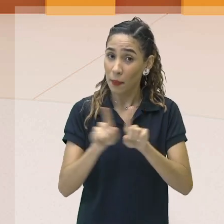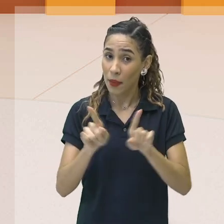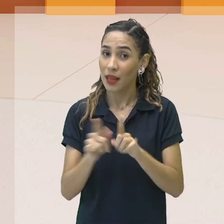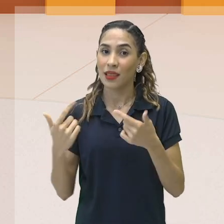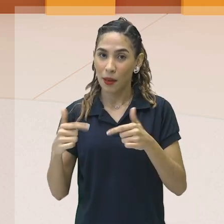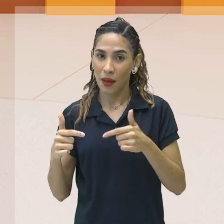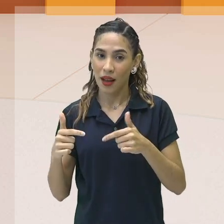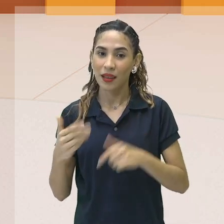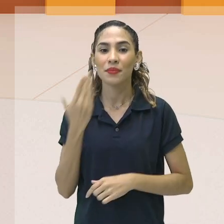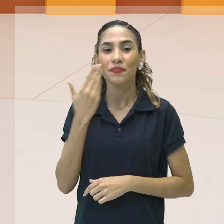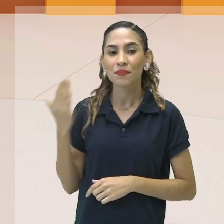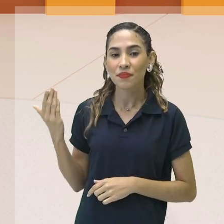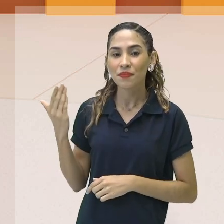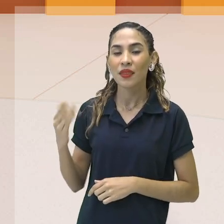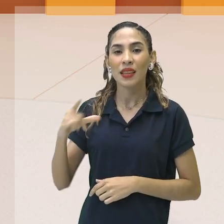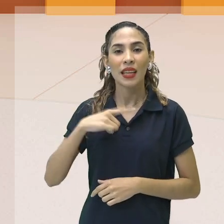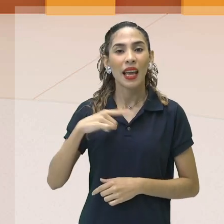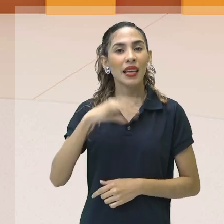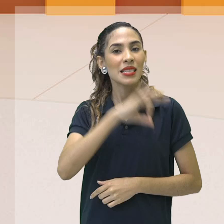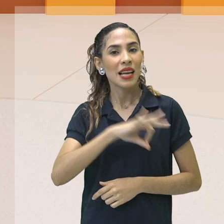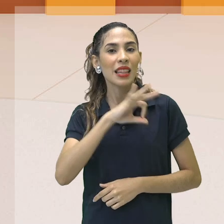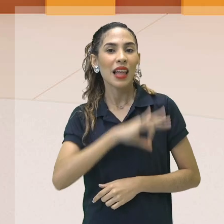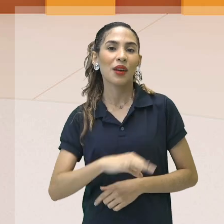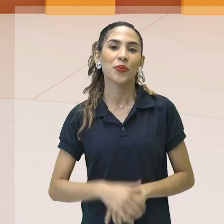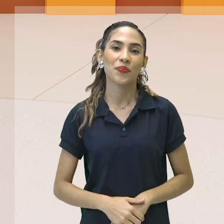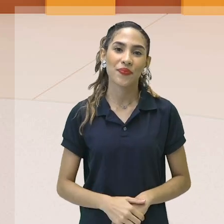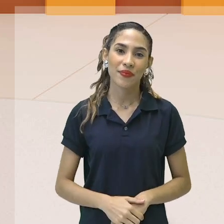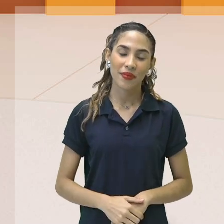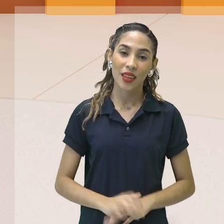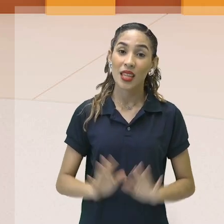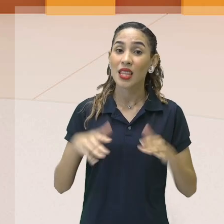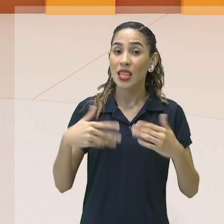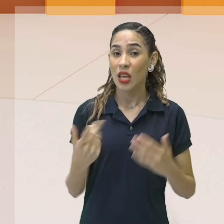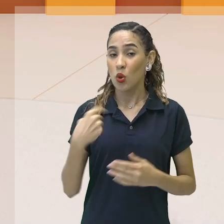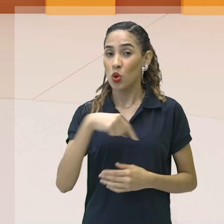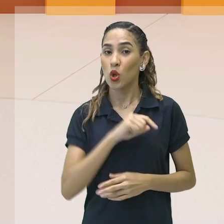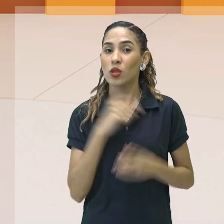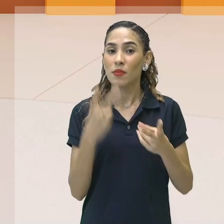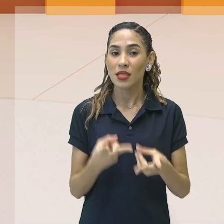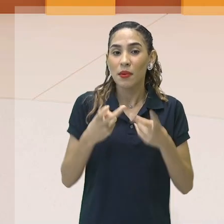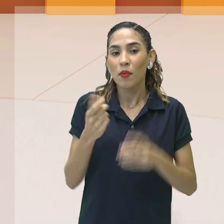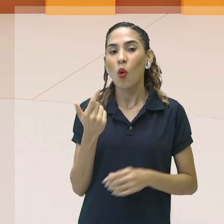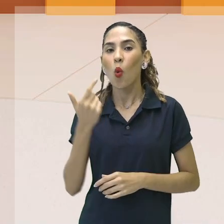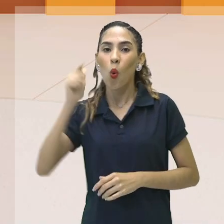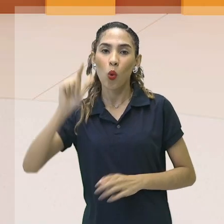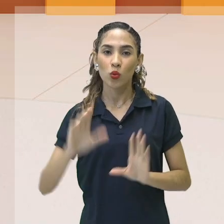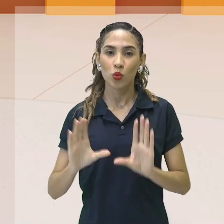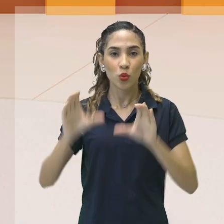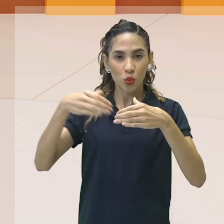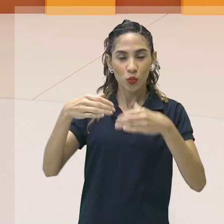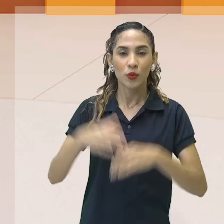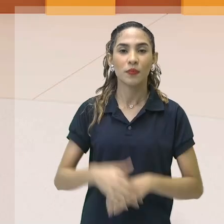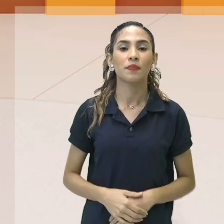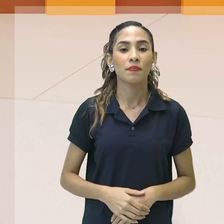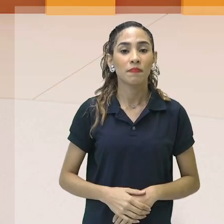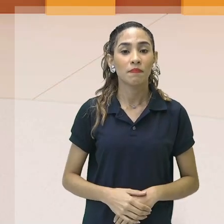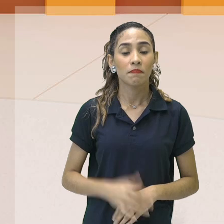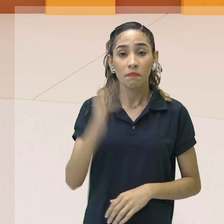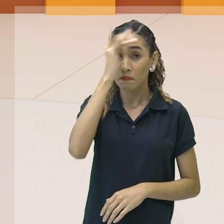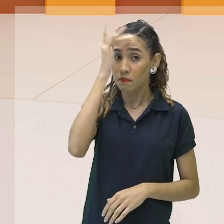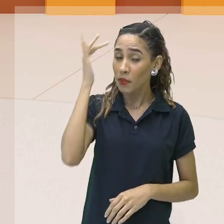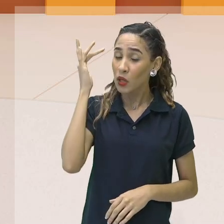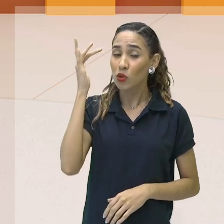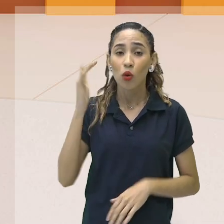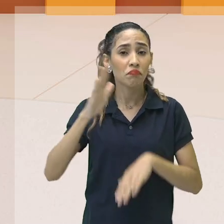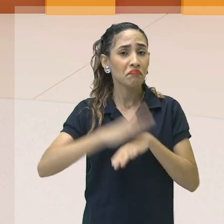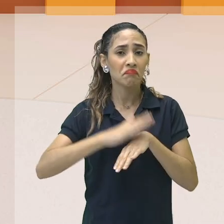Exerce atividade remunerada, tem salário, né? A gente observa agora a outra categoria, que é o pessoal que é trabalhador por conta própria, vamos dar